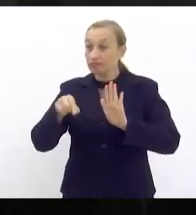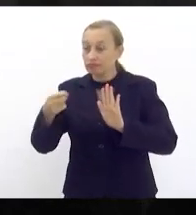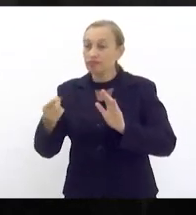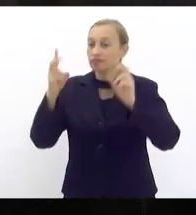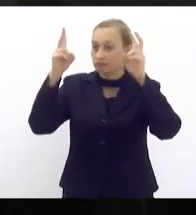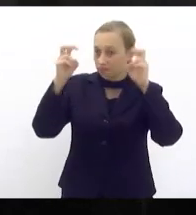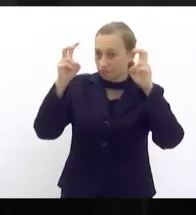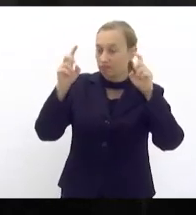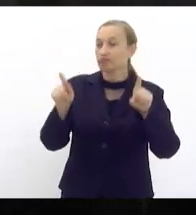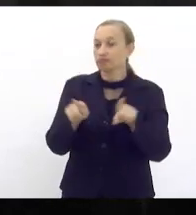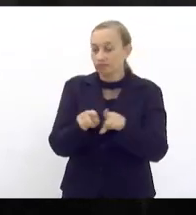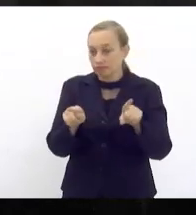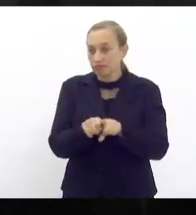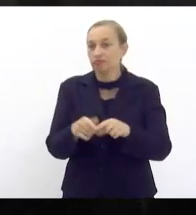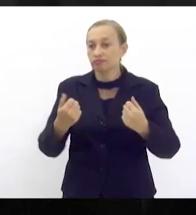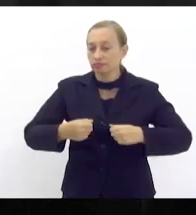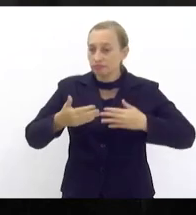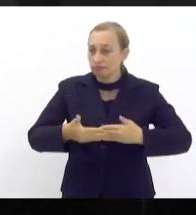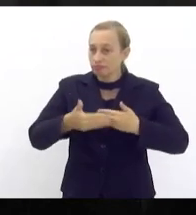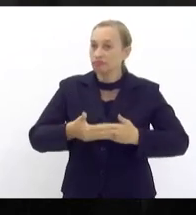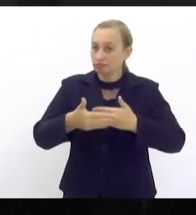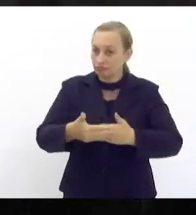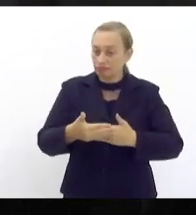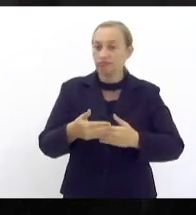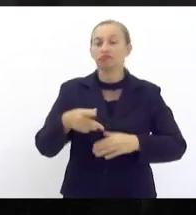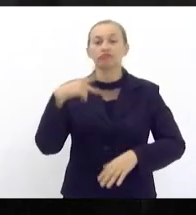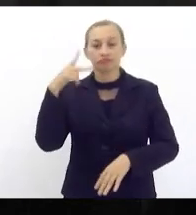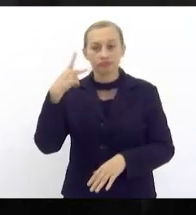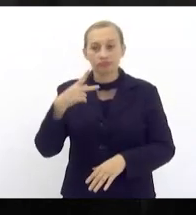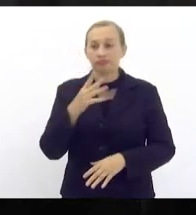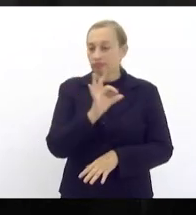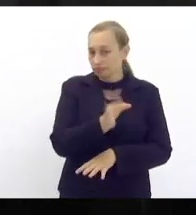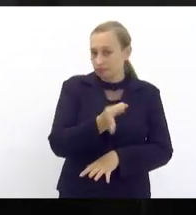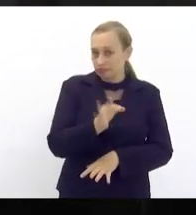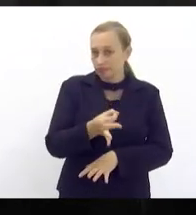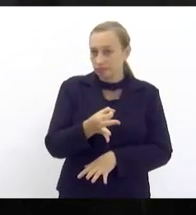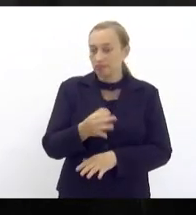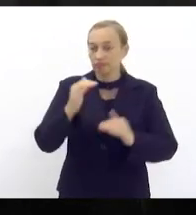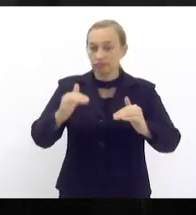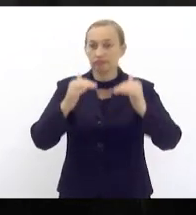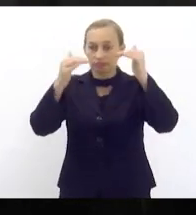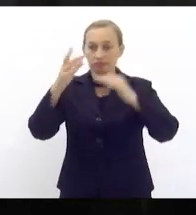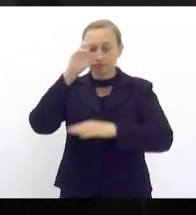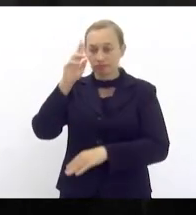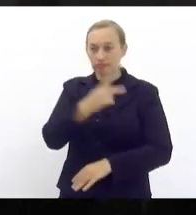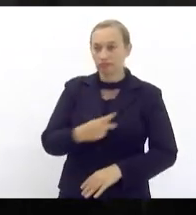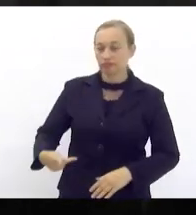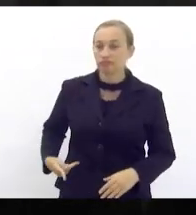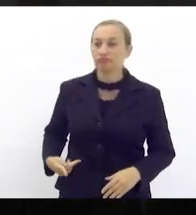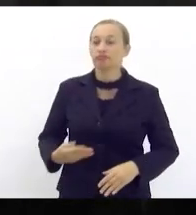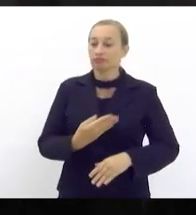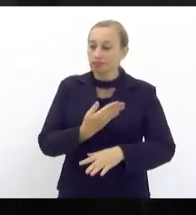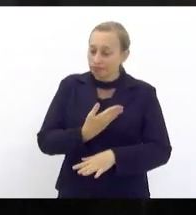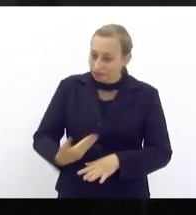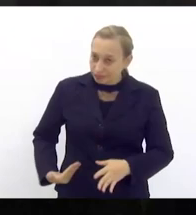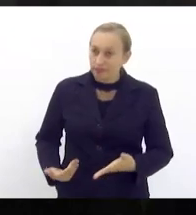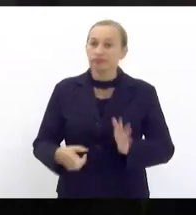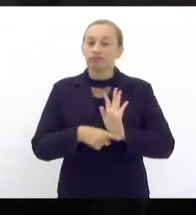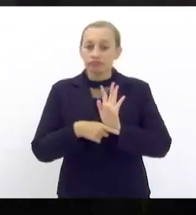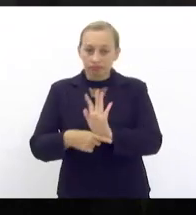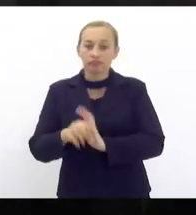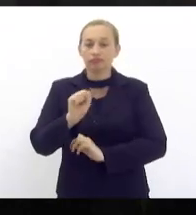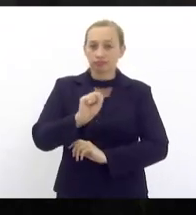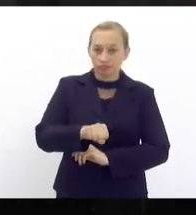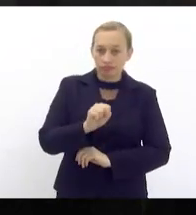temas porque a gente precisa avançar nas políticas eu tenho certeza que vossa excelência irá nos ajudar sim com esse pedido